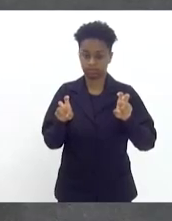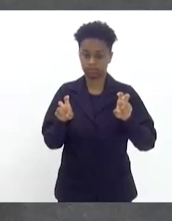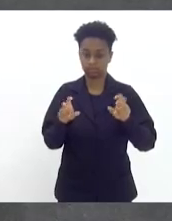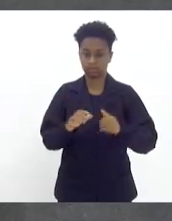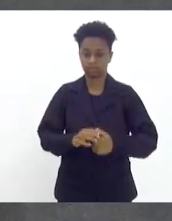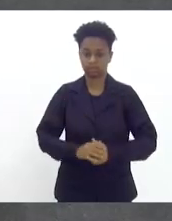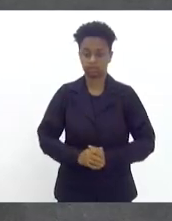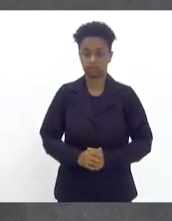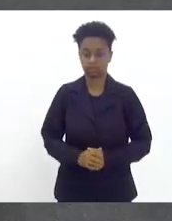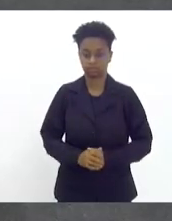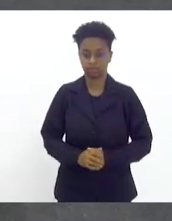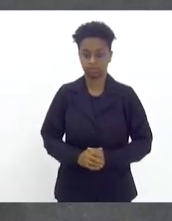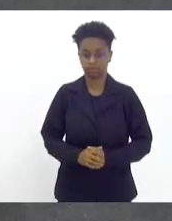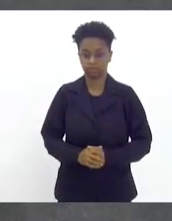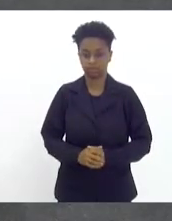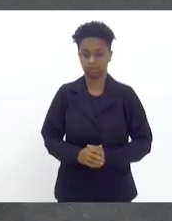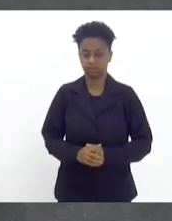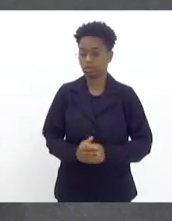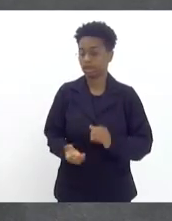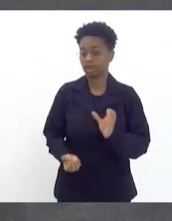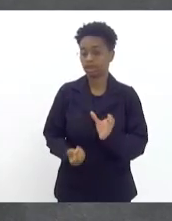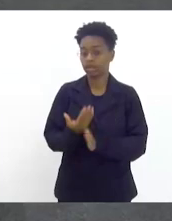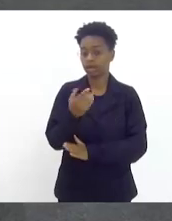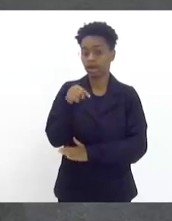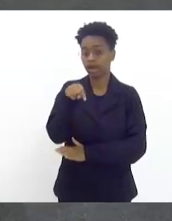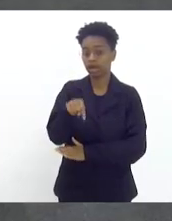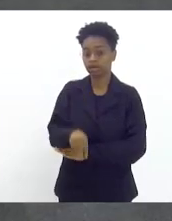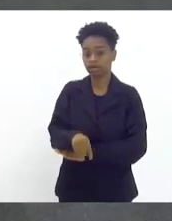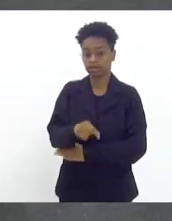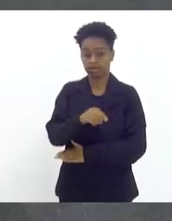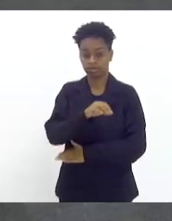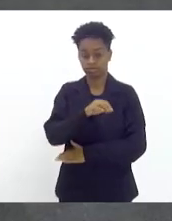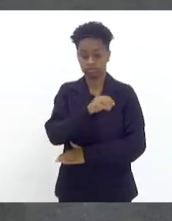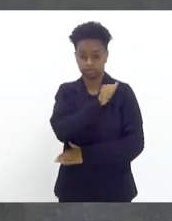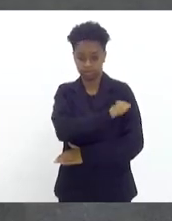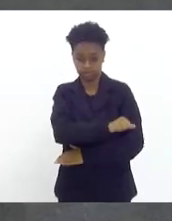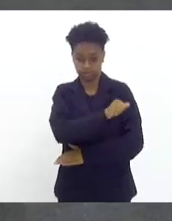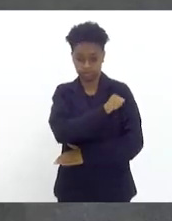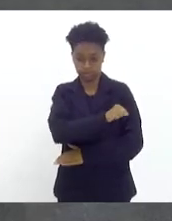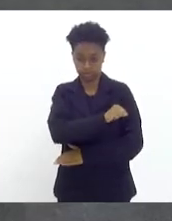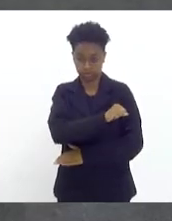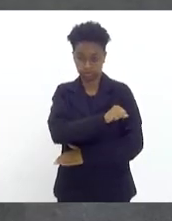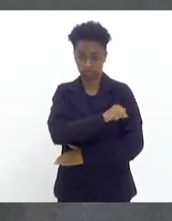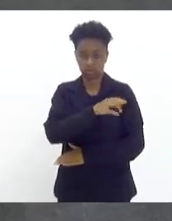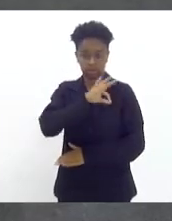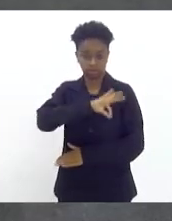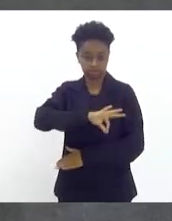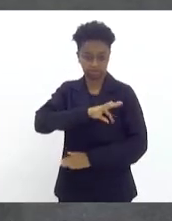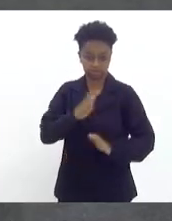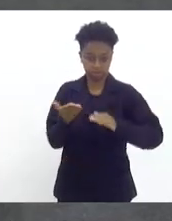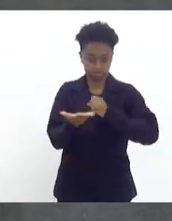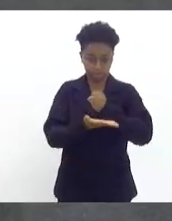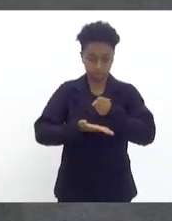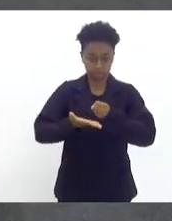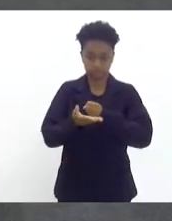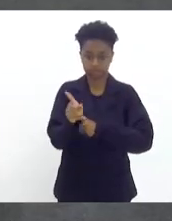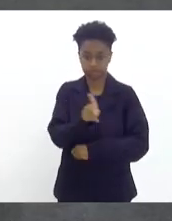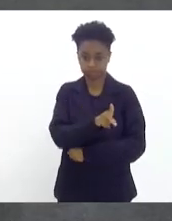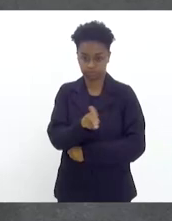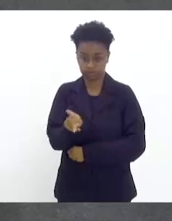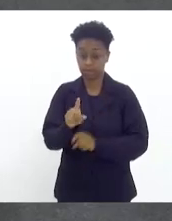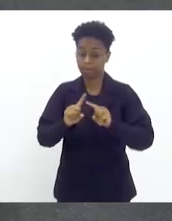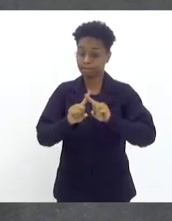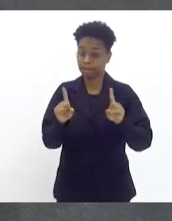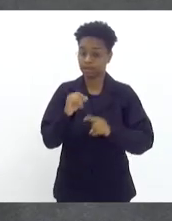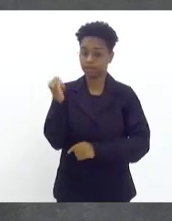aqui no estado do Rio de Janeiro o piso salarial do magistério Vale